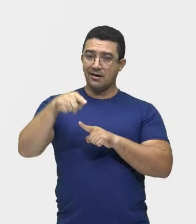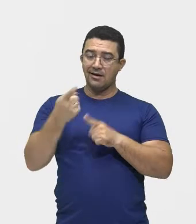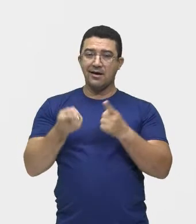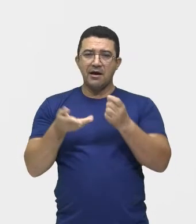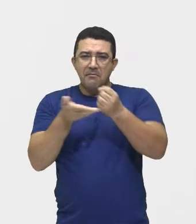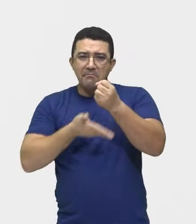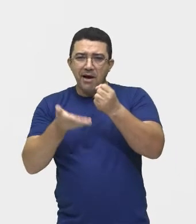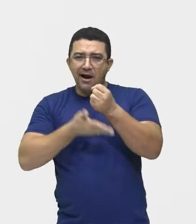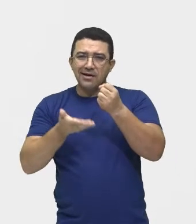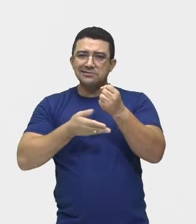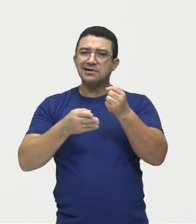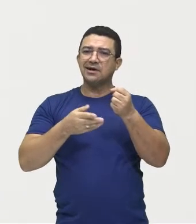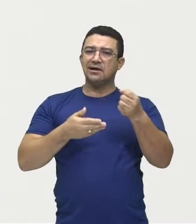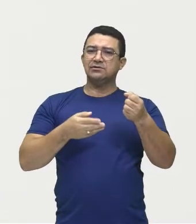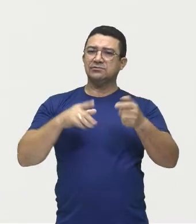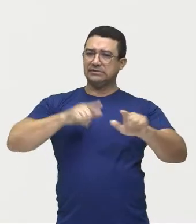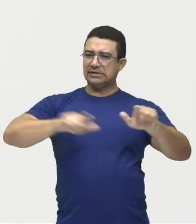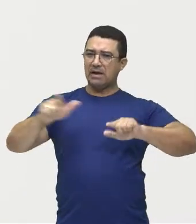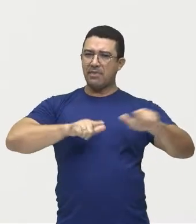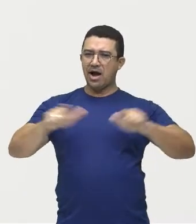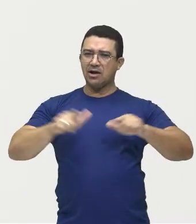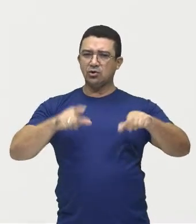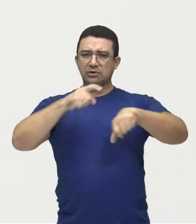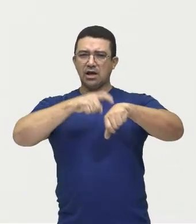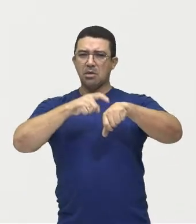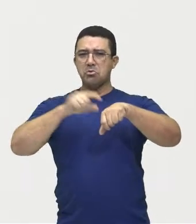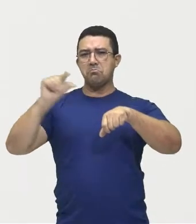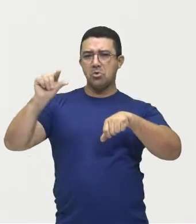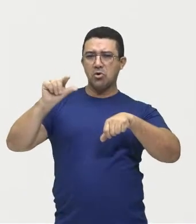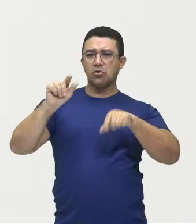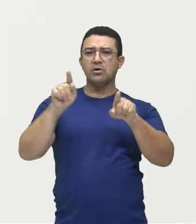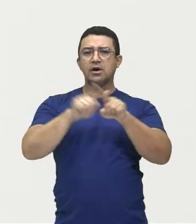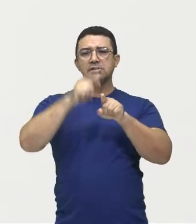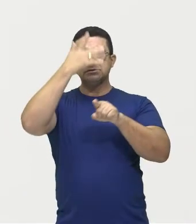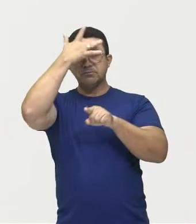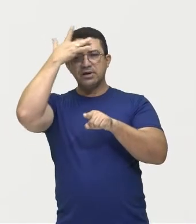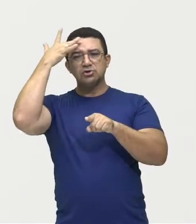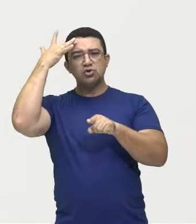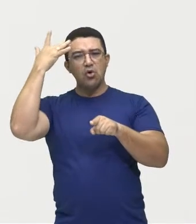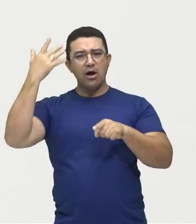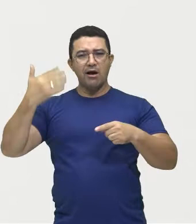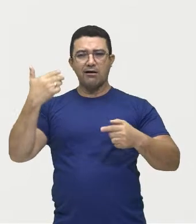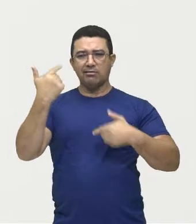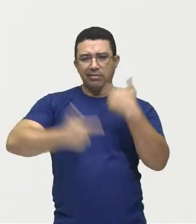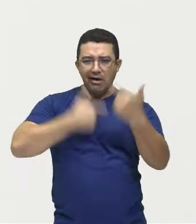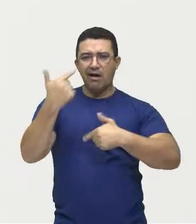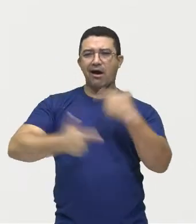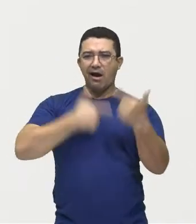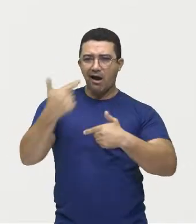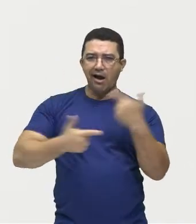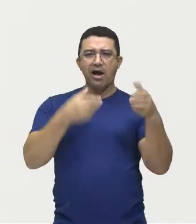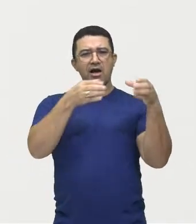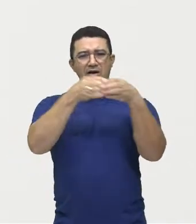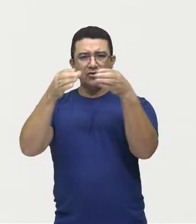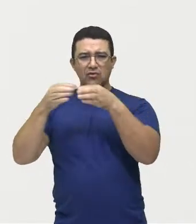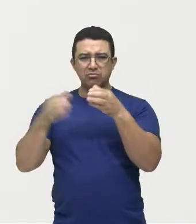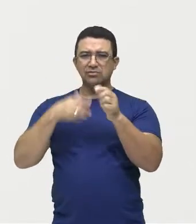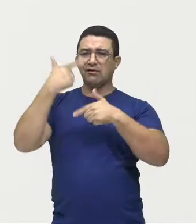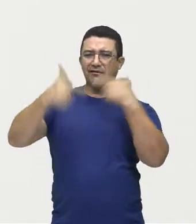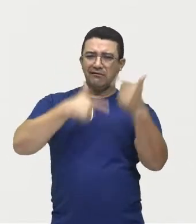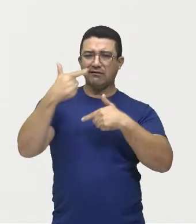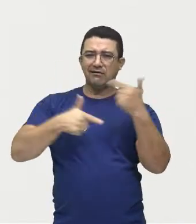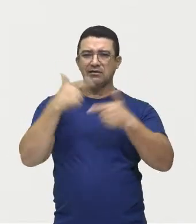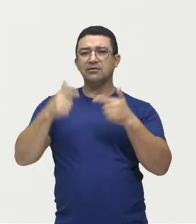de servidão temporária que submetia os colonos pobres a um conjunto de obrigações e relações de